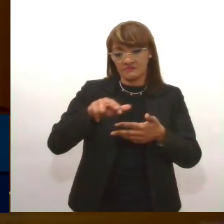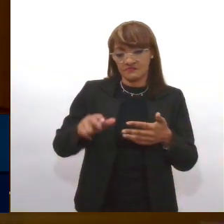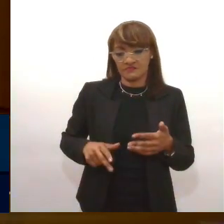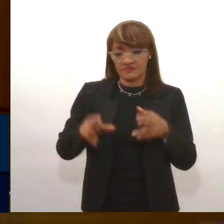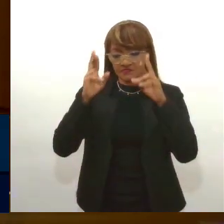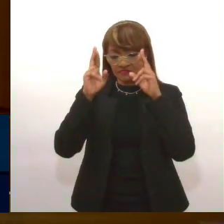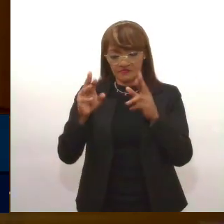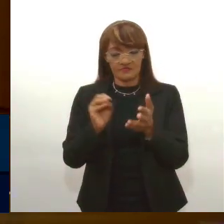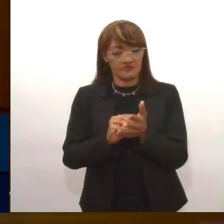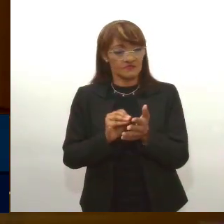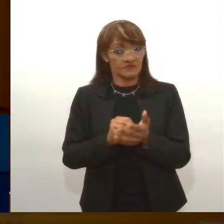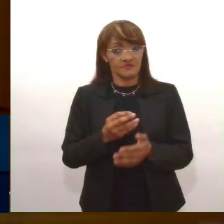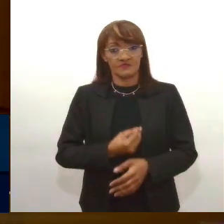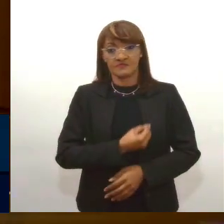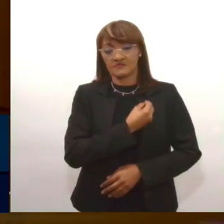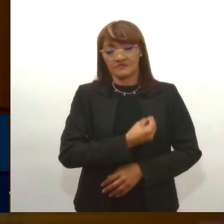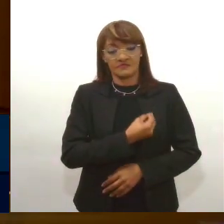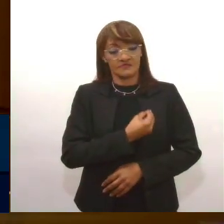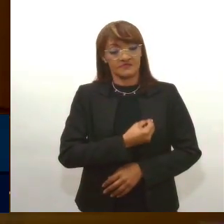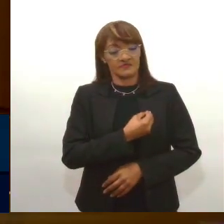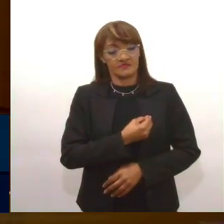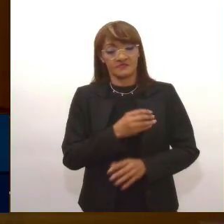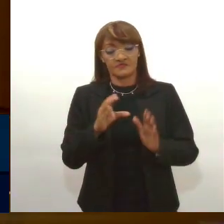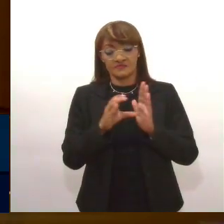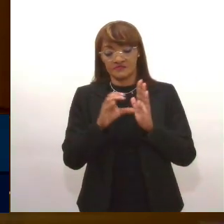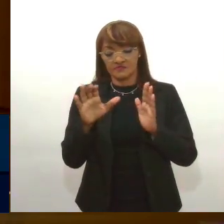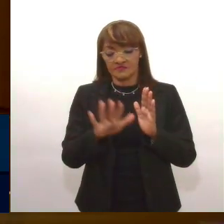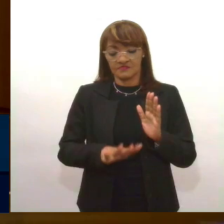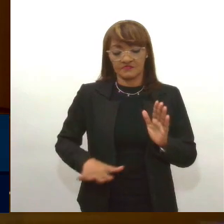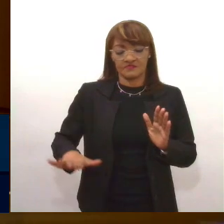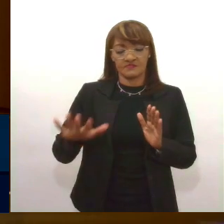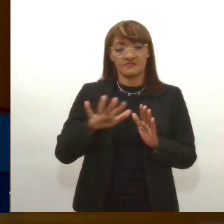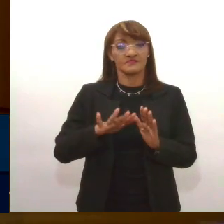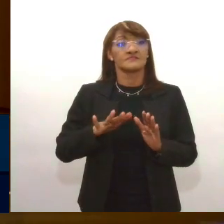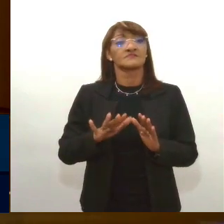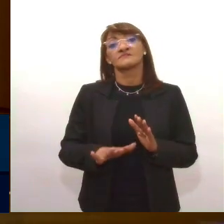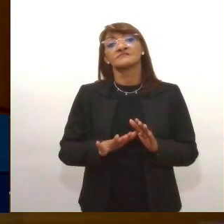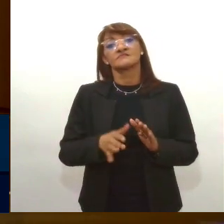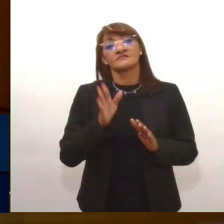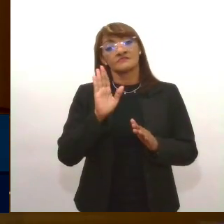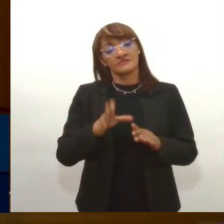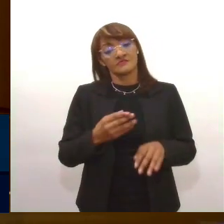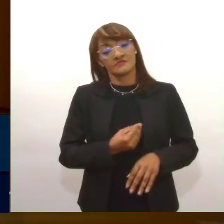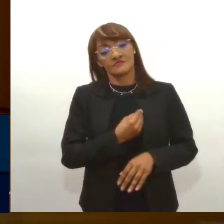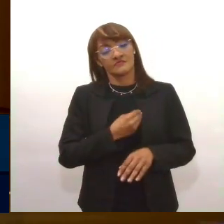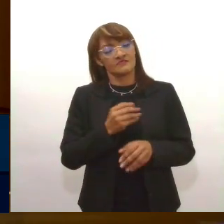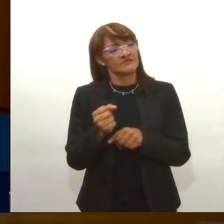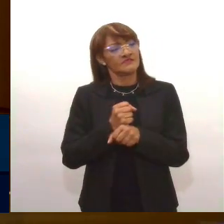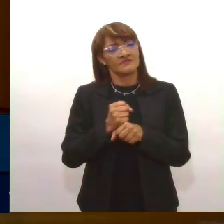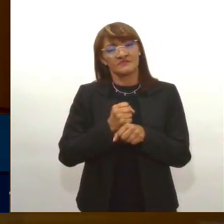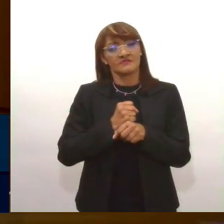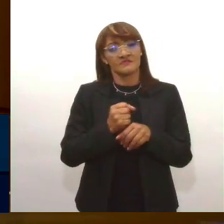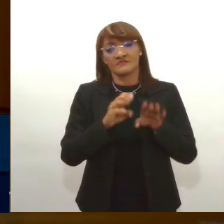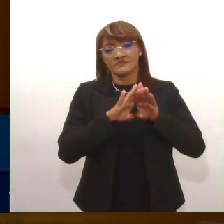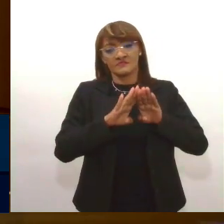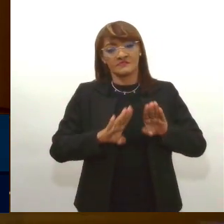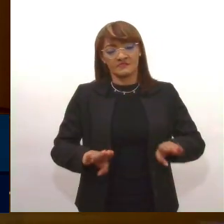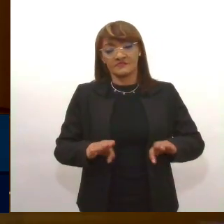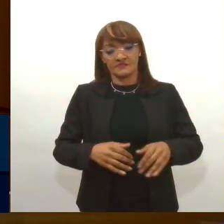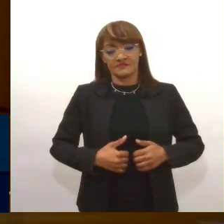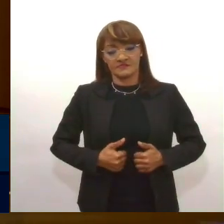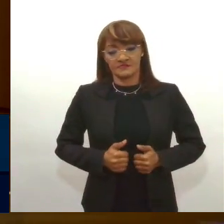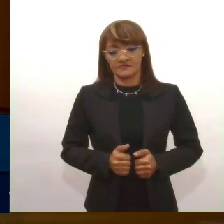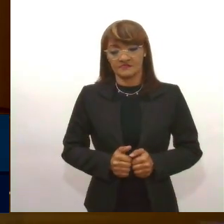das comunidades tradicionais que sobrevivem há anos daquela eh região então espero